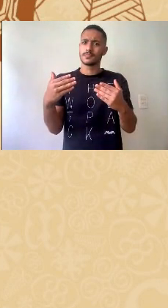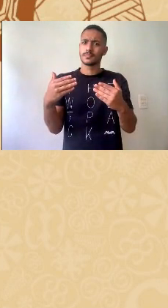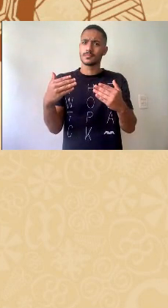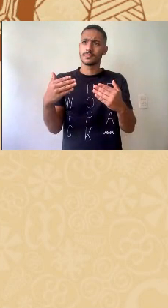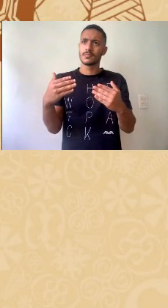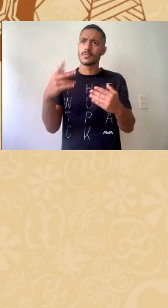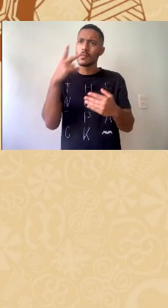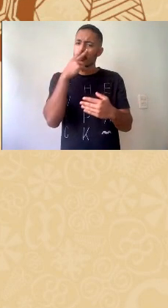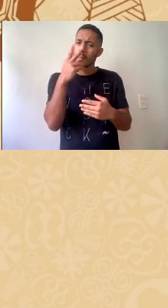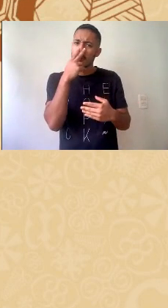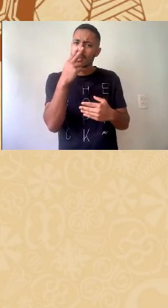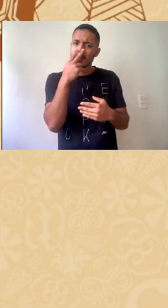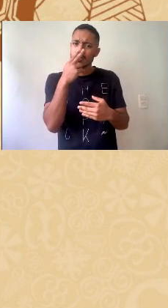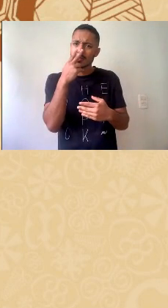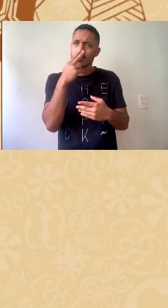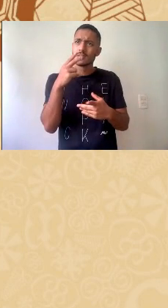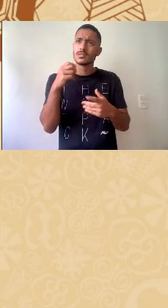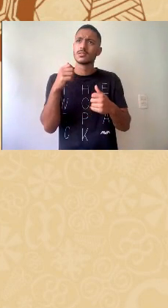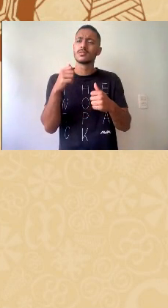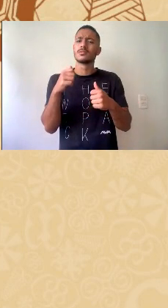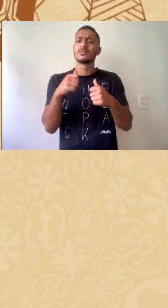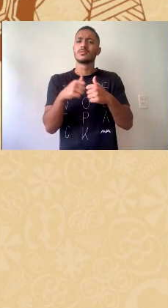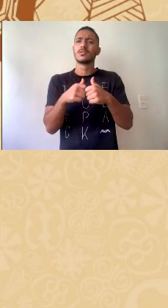navegando numa espécie de